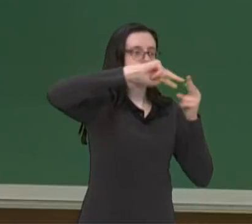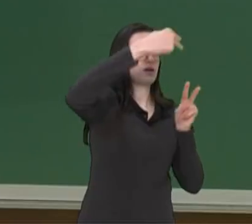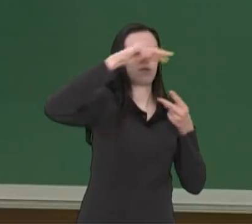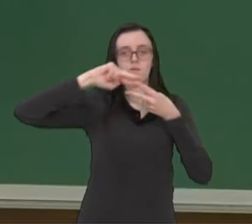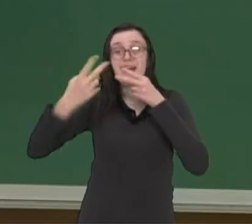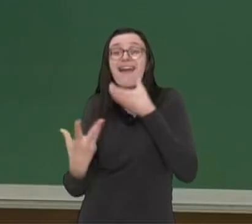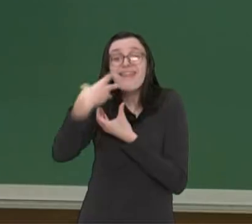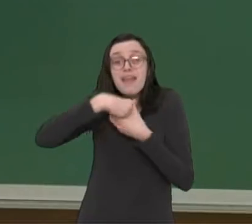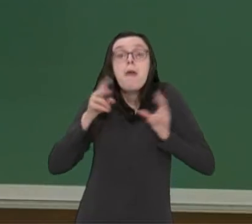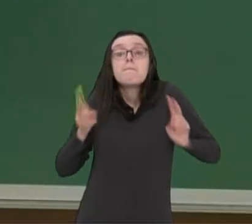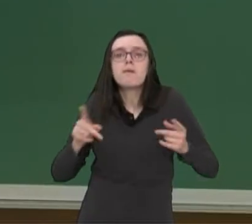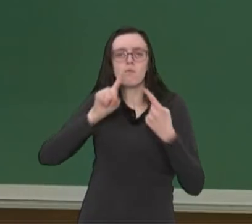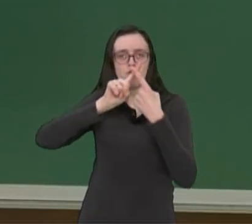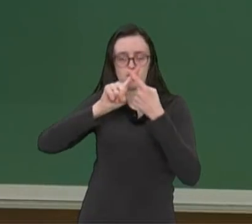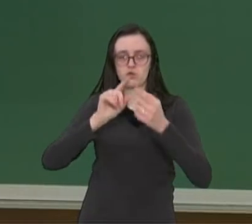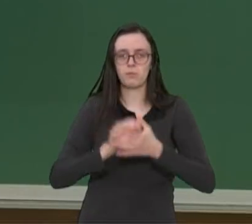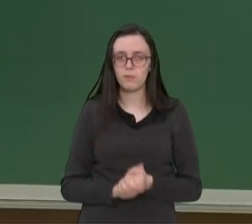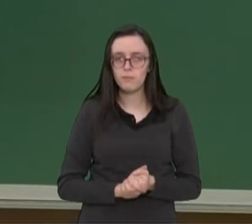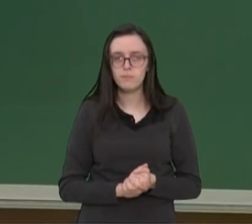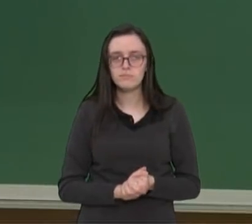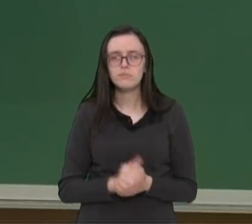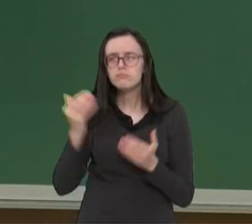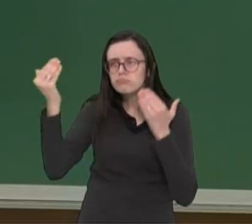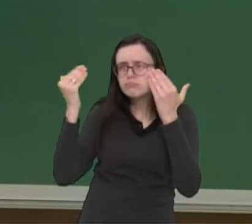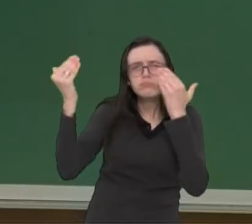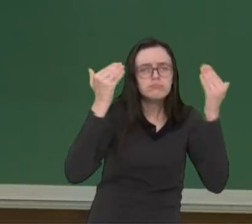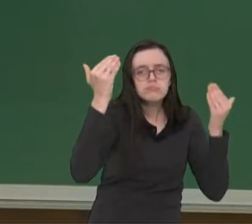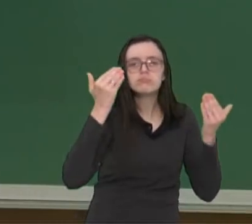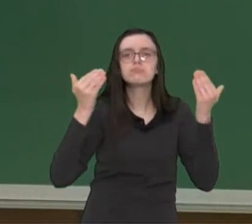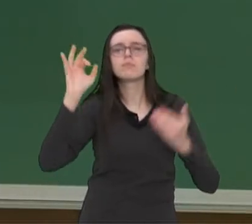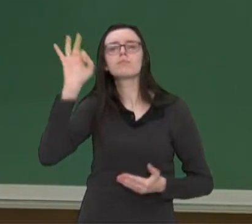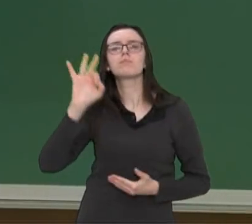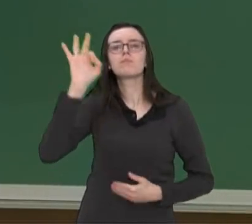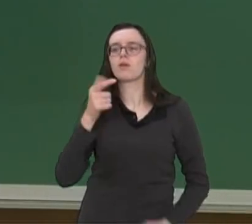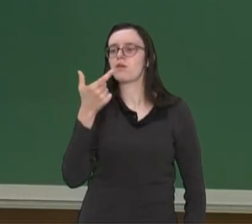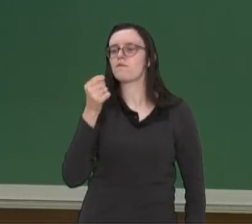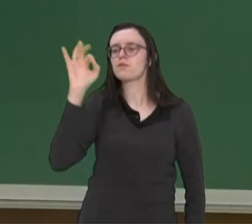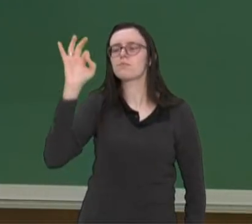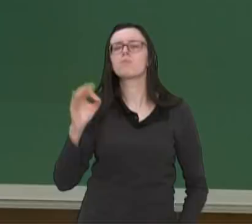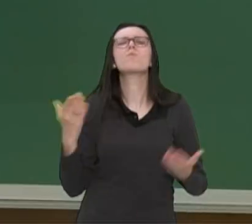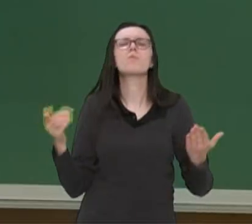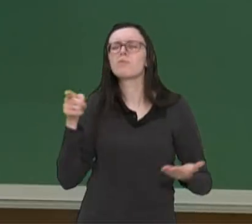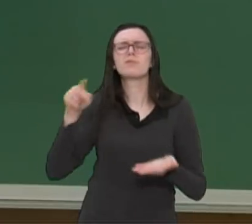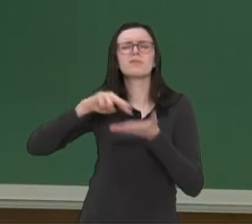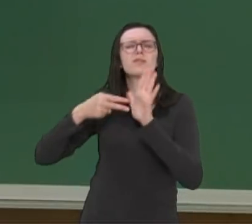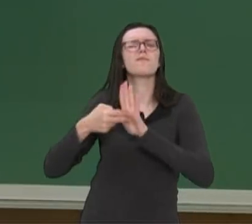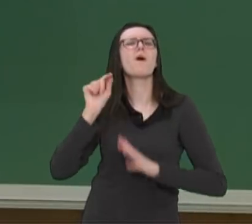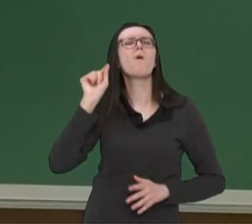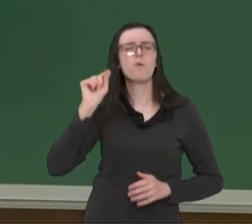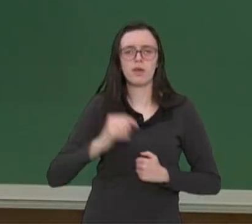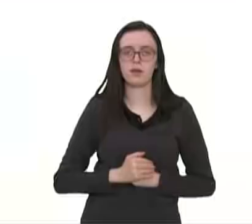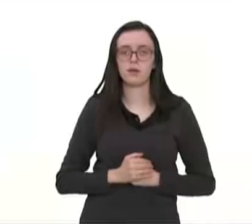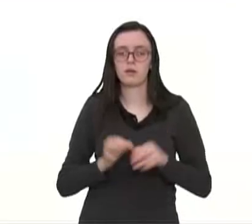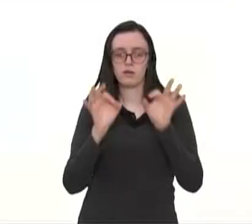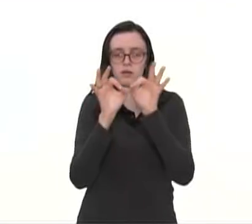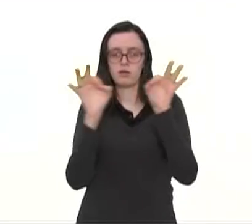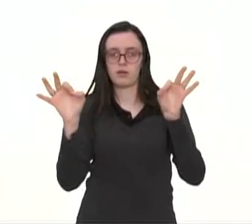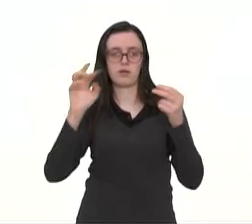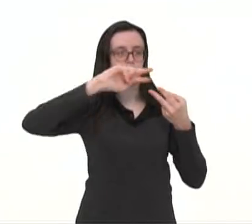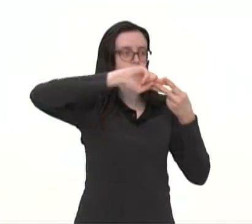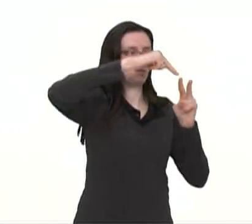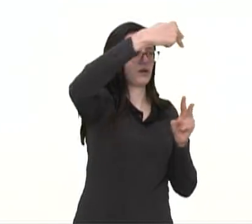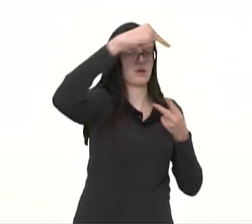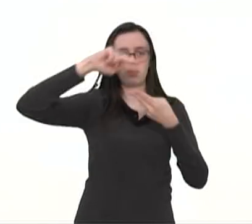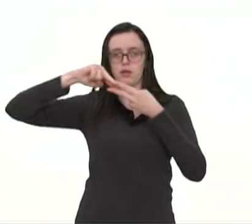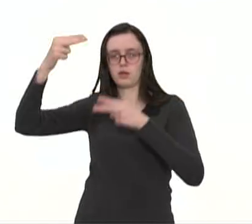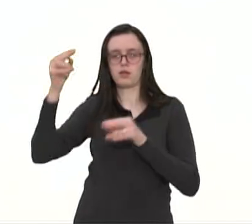no cromossomo. Então, quando aparece lá a taxa de recombinação de 20%, o que isso quer dizer? Que a distância entre os dois